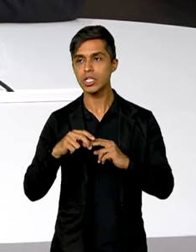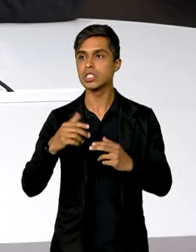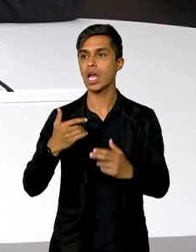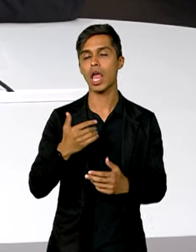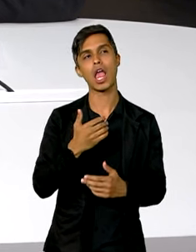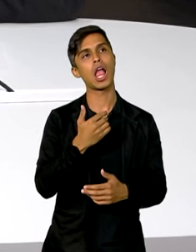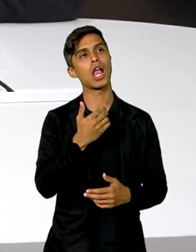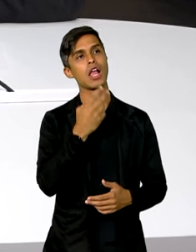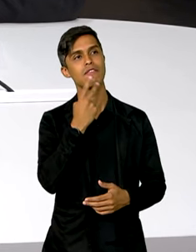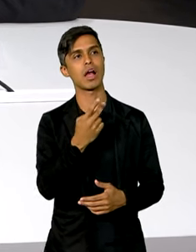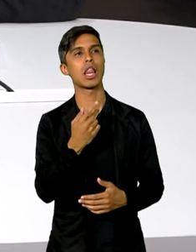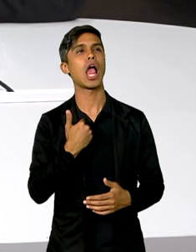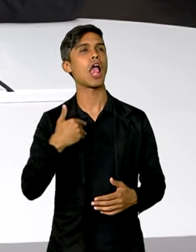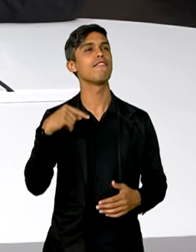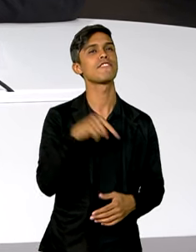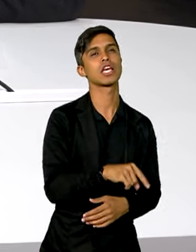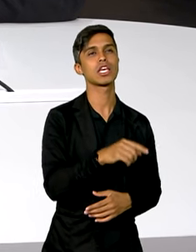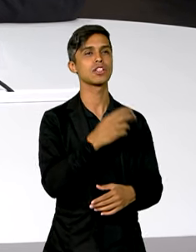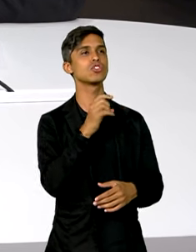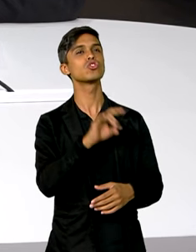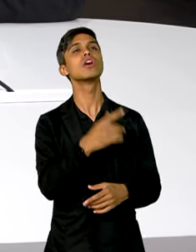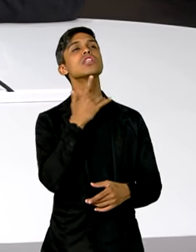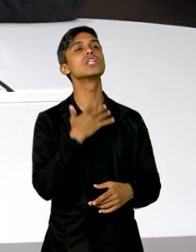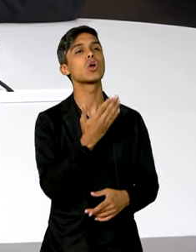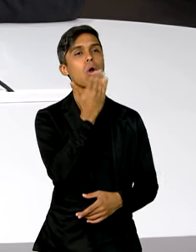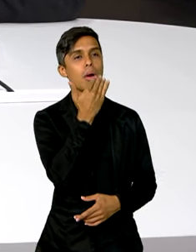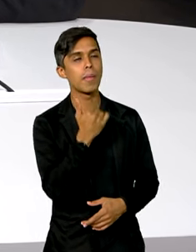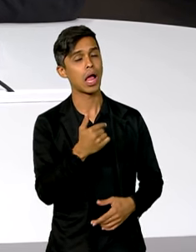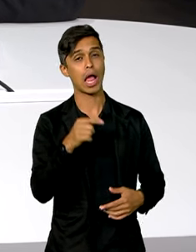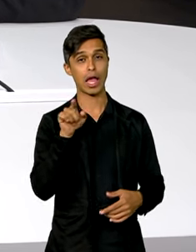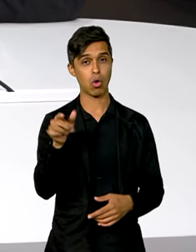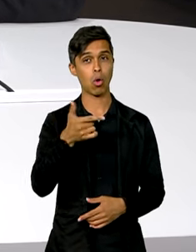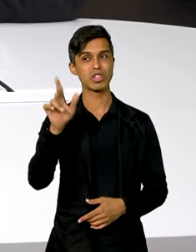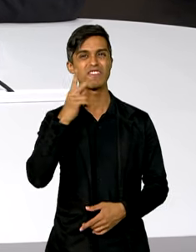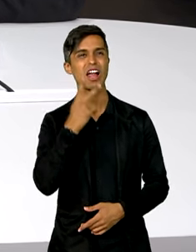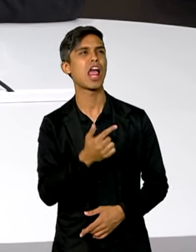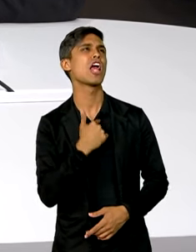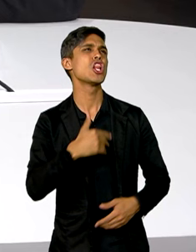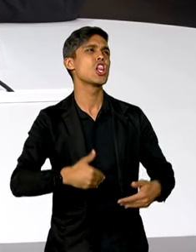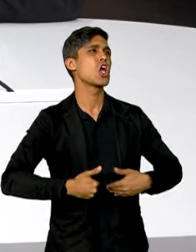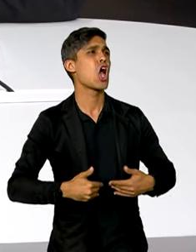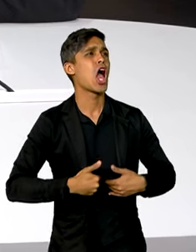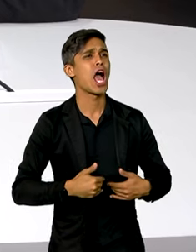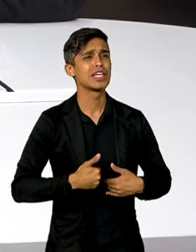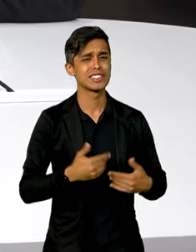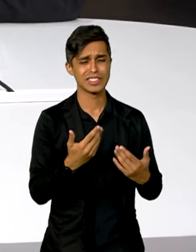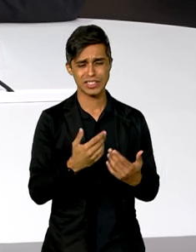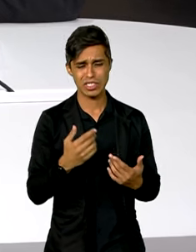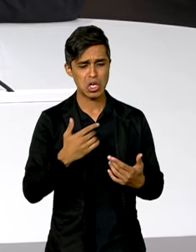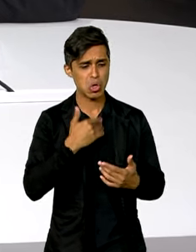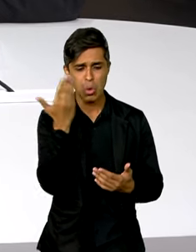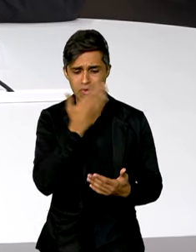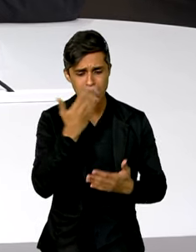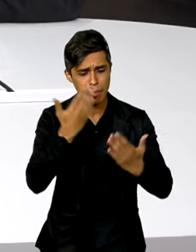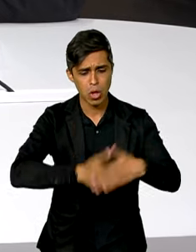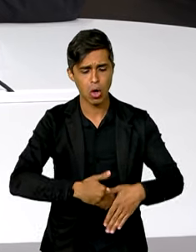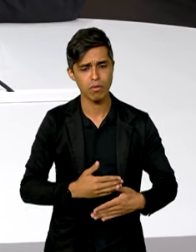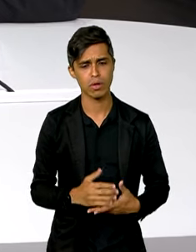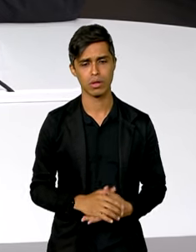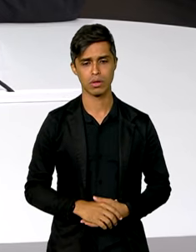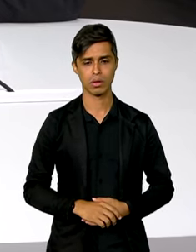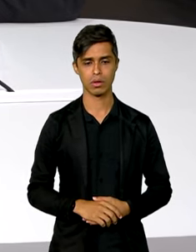só para comer. Teve um aluno até um dia que chegou assim, ai tia, eu tô com tanta fome hoje que eu não estava enxergando a minha prova.